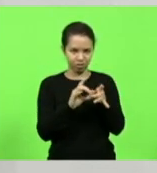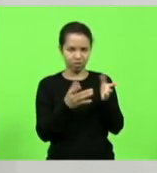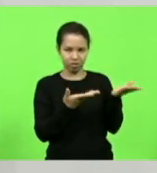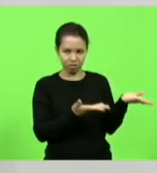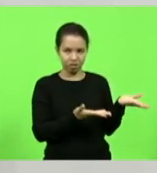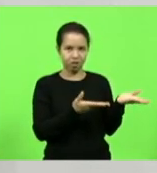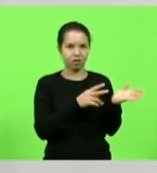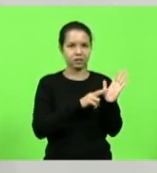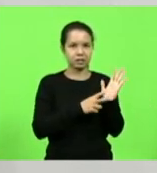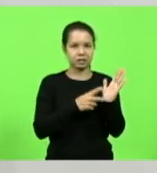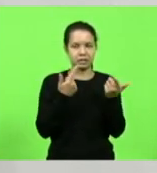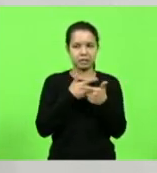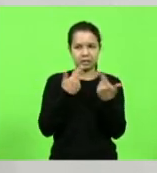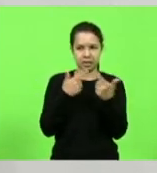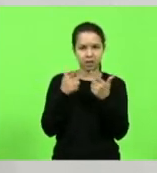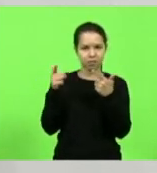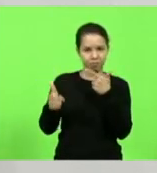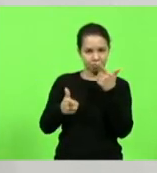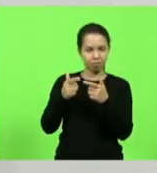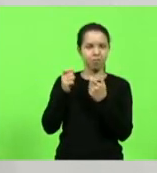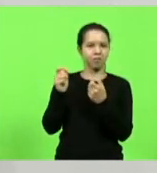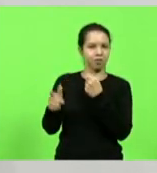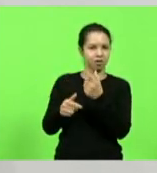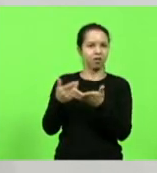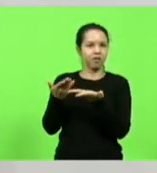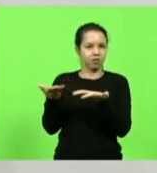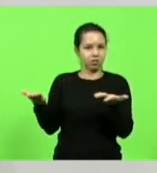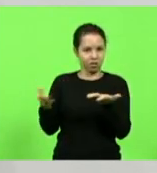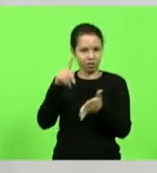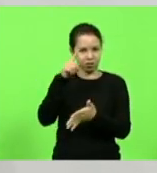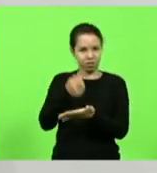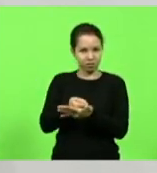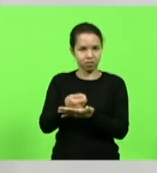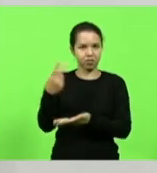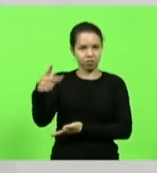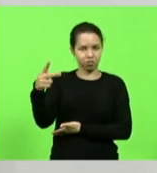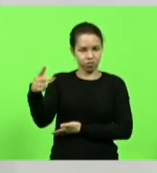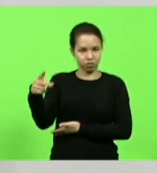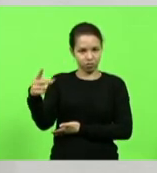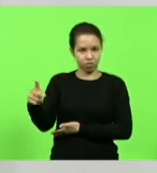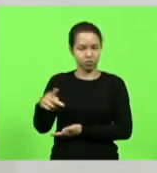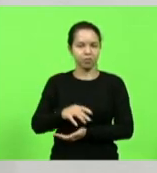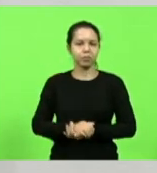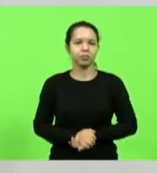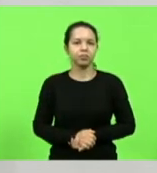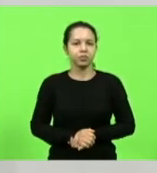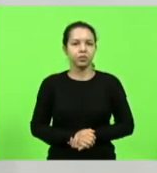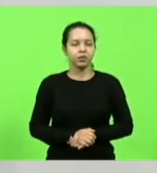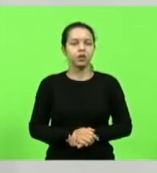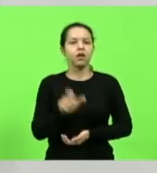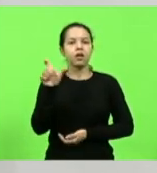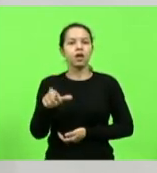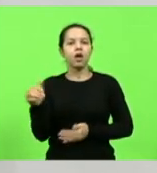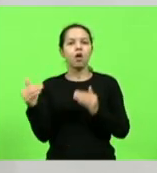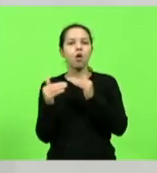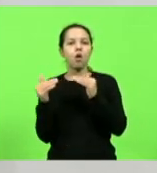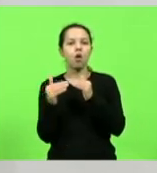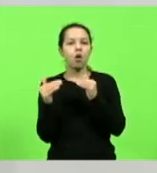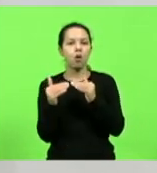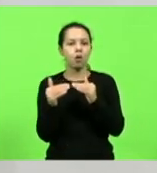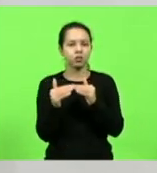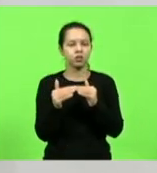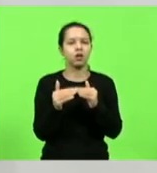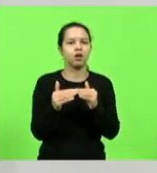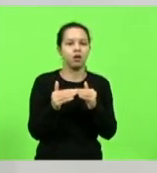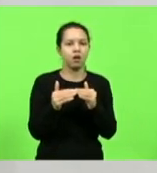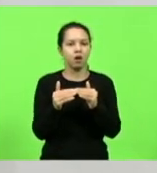assim? Um sindicato debochar da decisão de vocês assim? E quem concorda com o descumprimento de